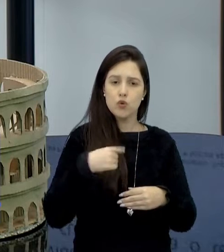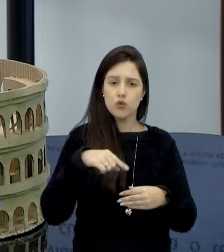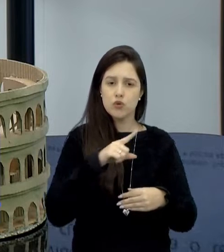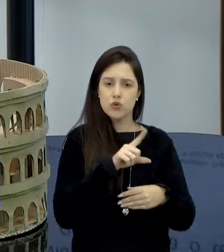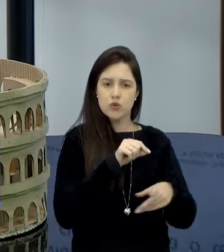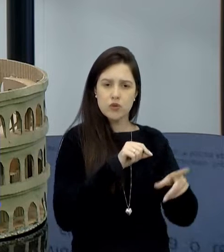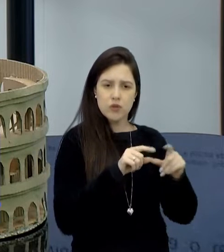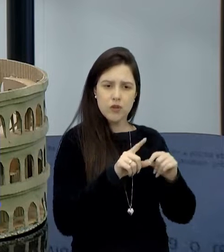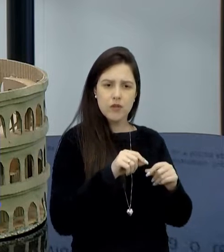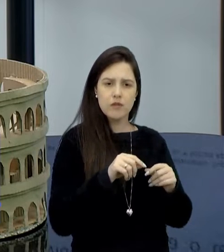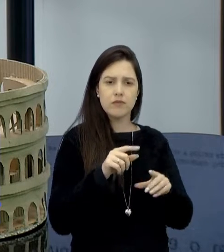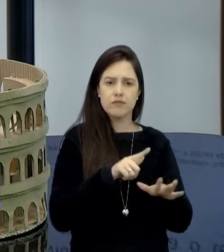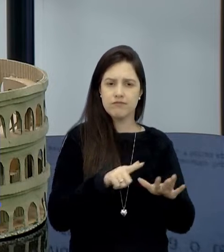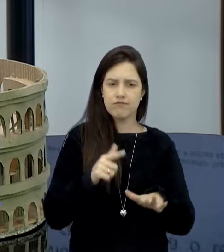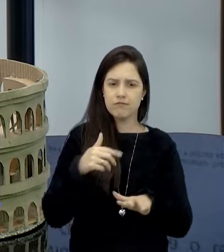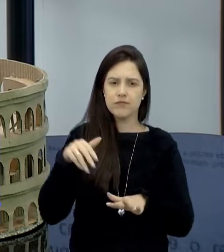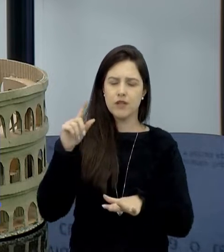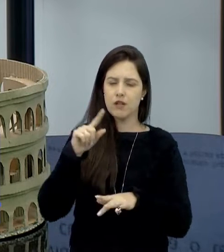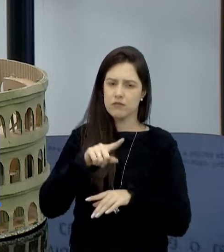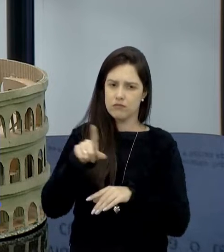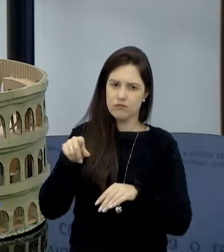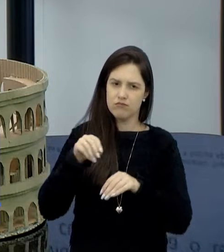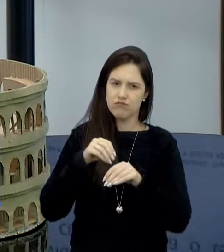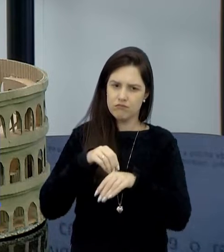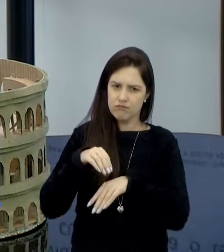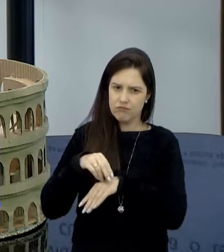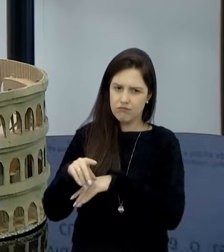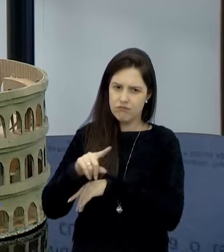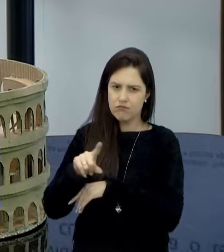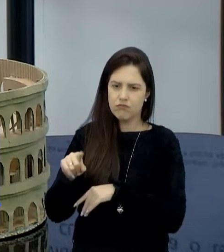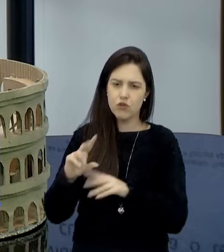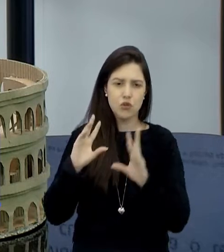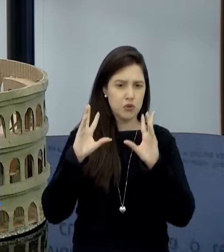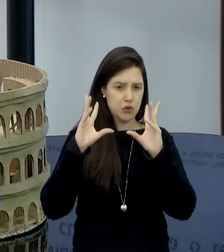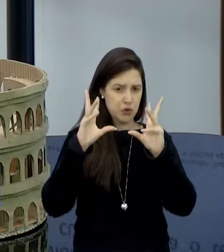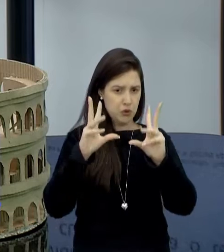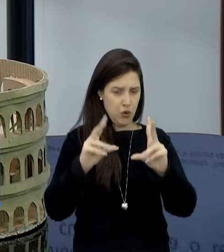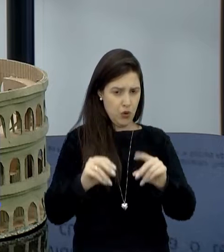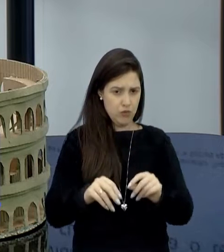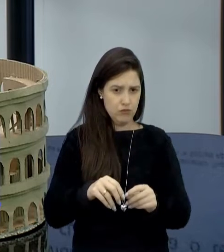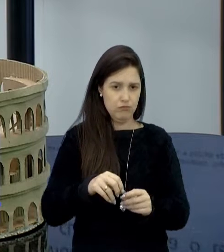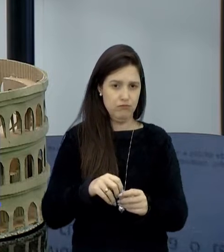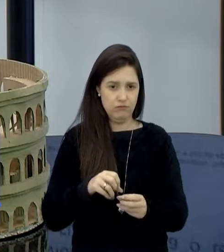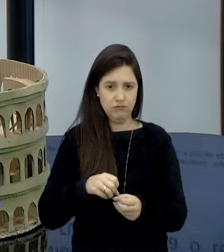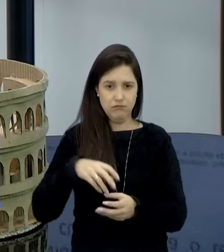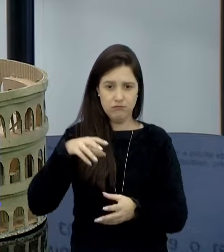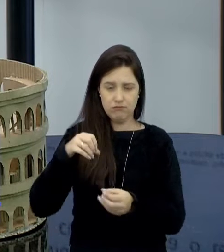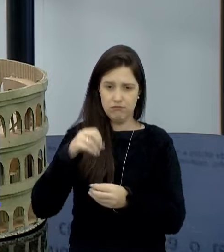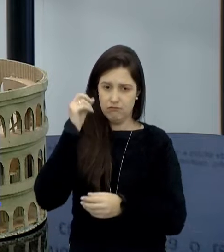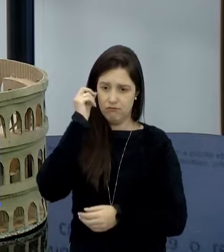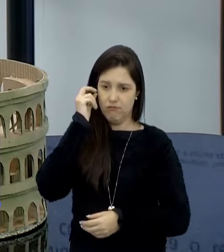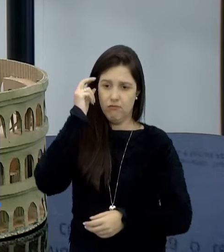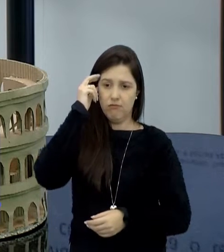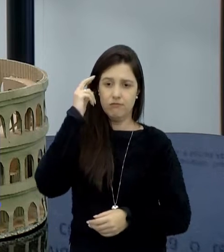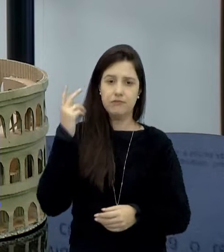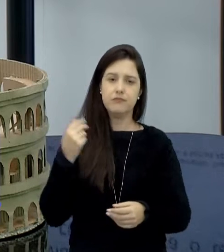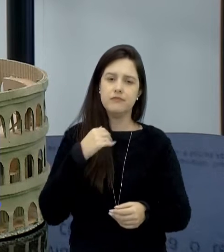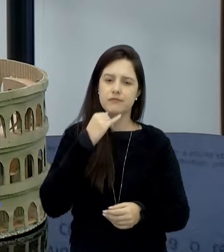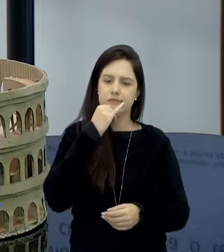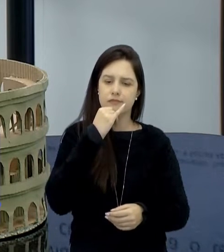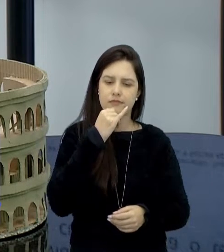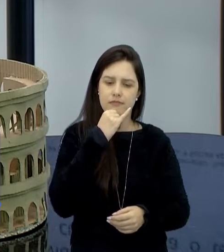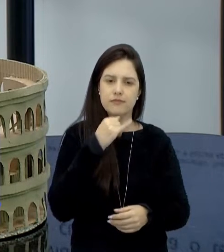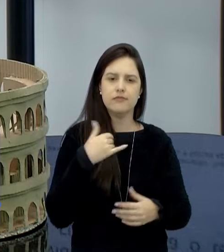nossas leis, né, a forma como fazemos leis, tudo que nós criamos é cultura. Então, por exemplo,